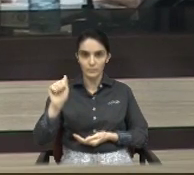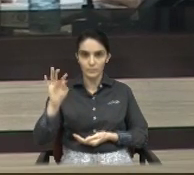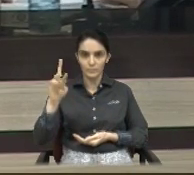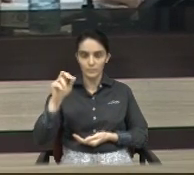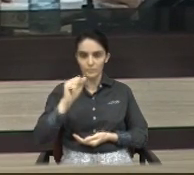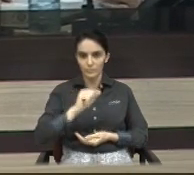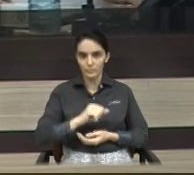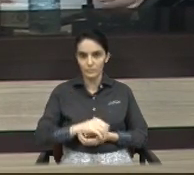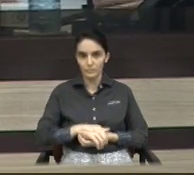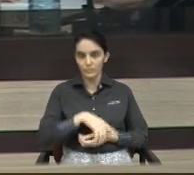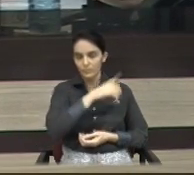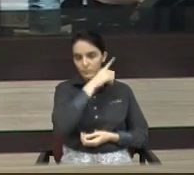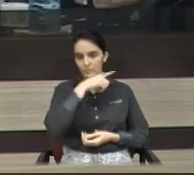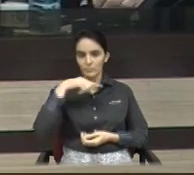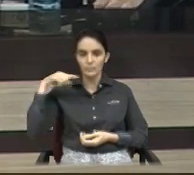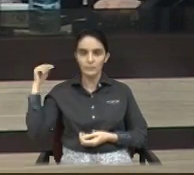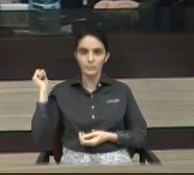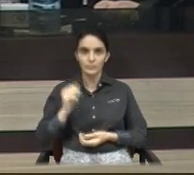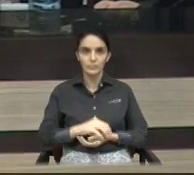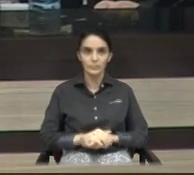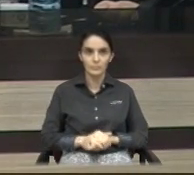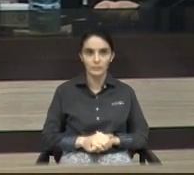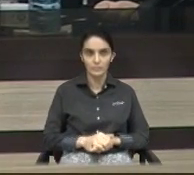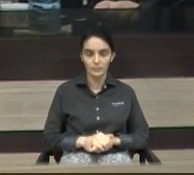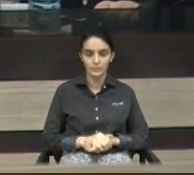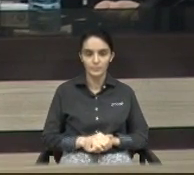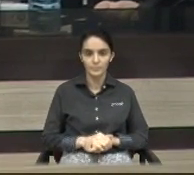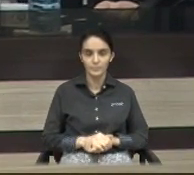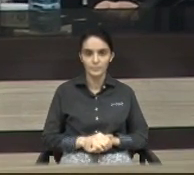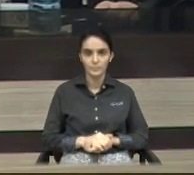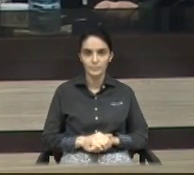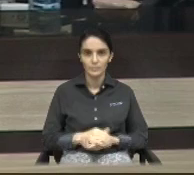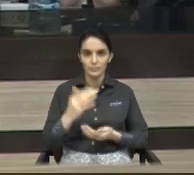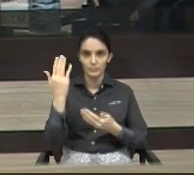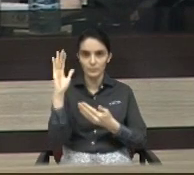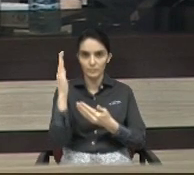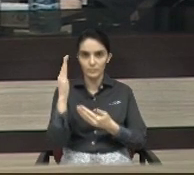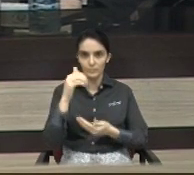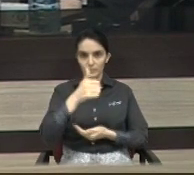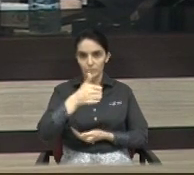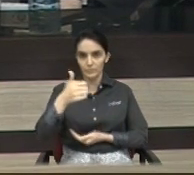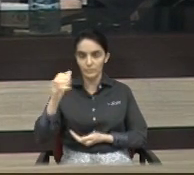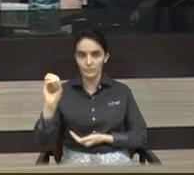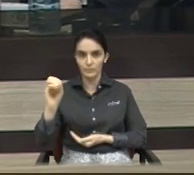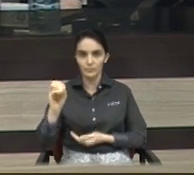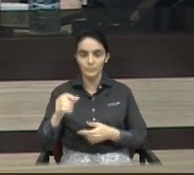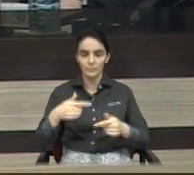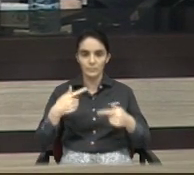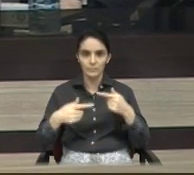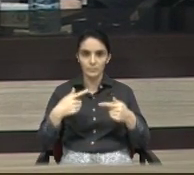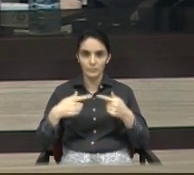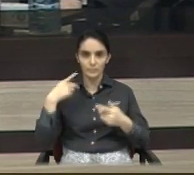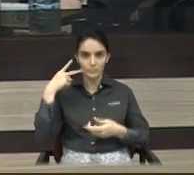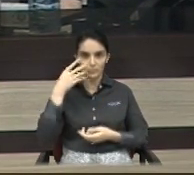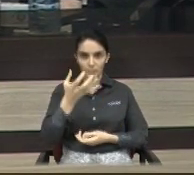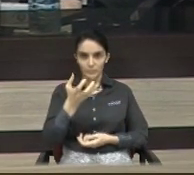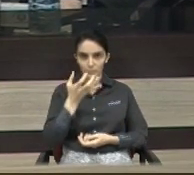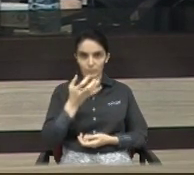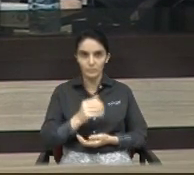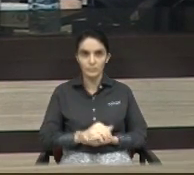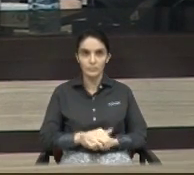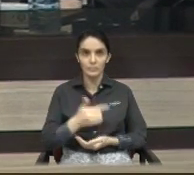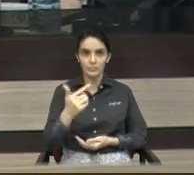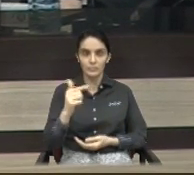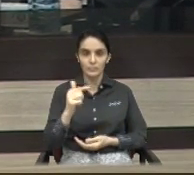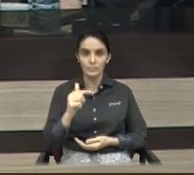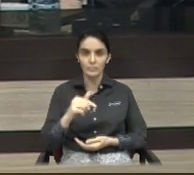Autora, vereadora doutora Mayra da Costa. A moção de aplauso número 110 está em discussão. Algum vereador deseja? Não